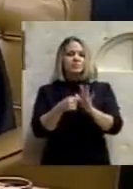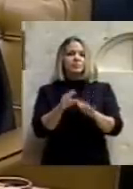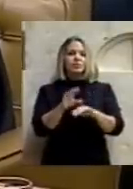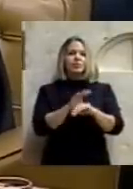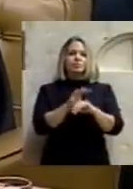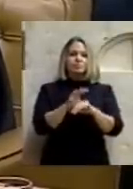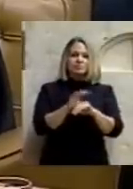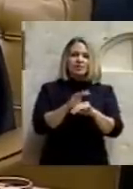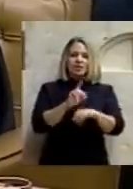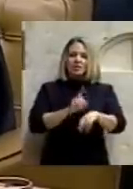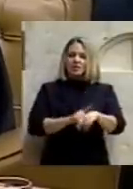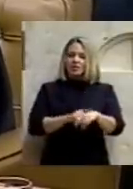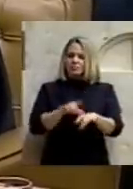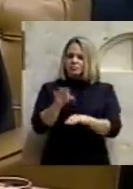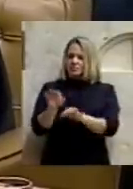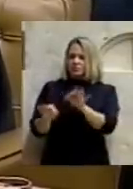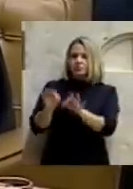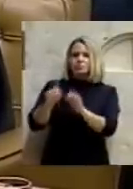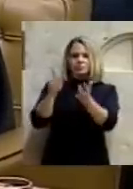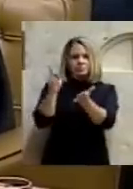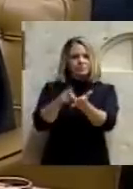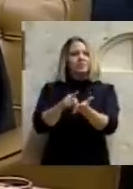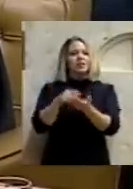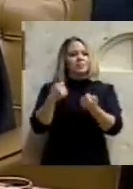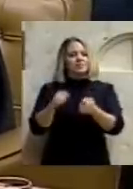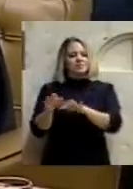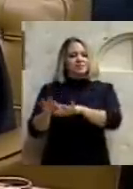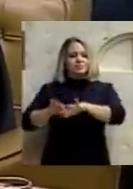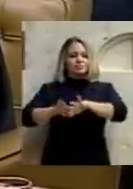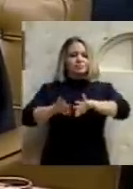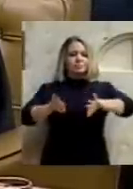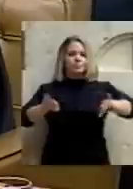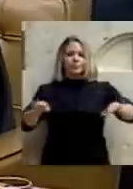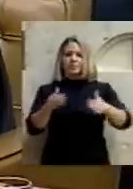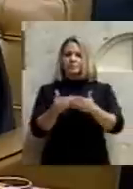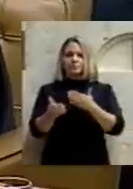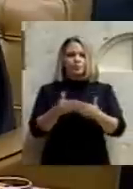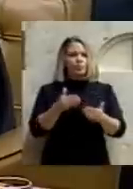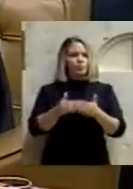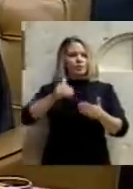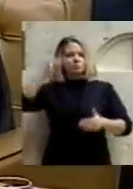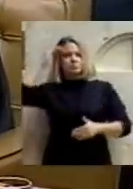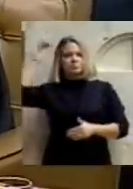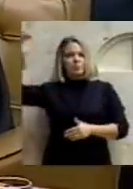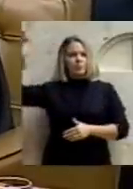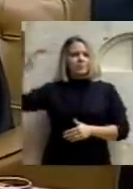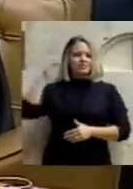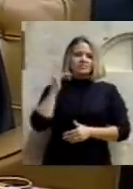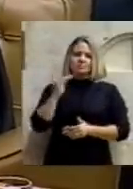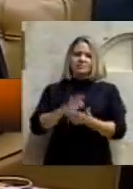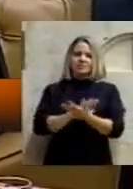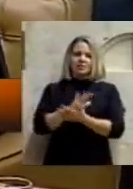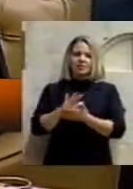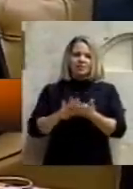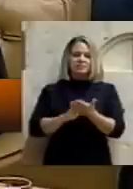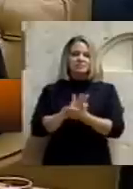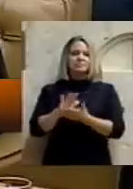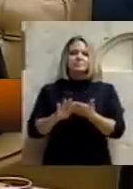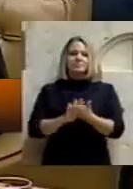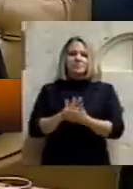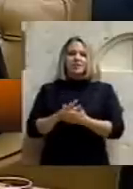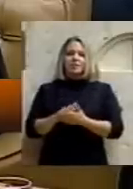momento em que julgam, eles devem sentir-se desvinculados de toda e qualquer subordinação hierárquica, é um